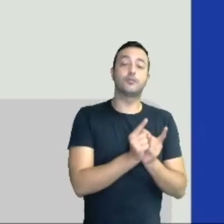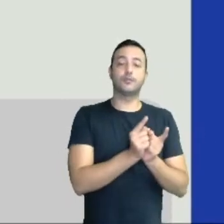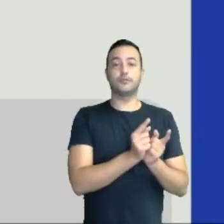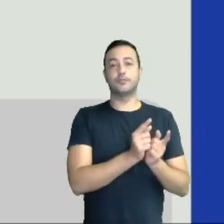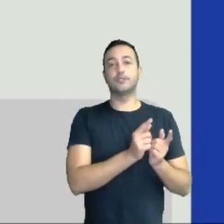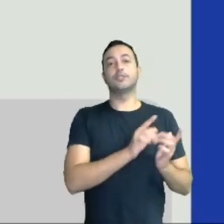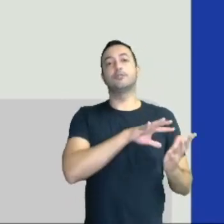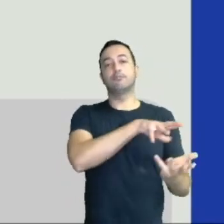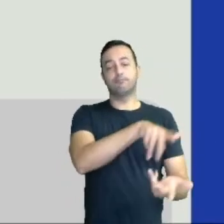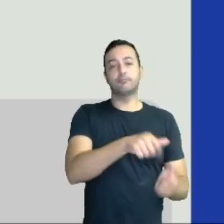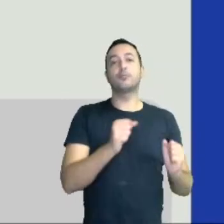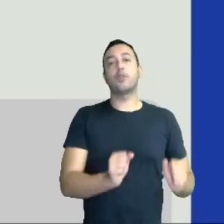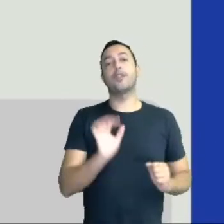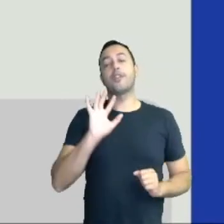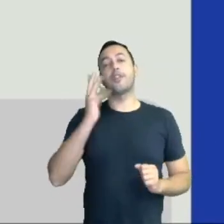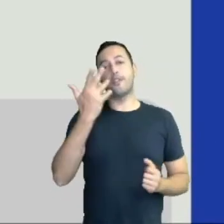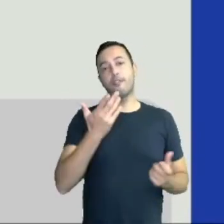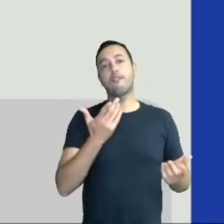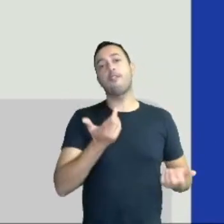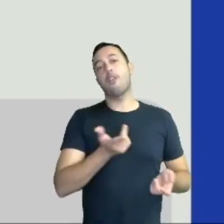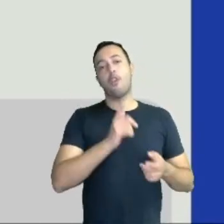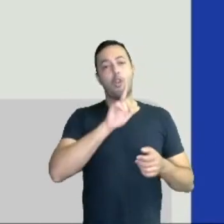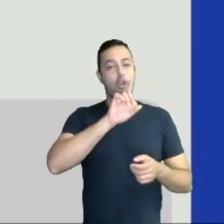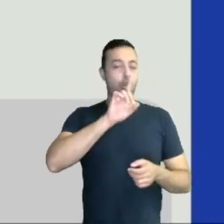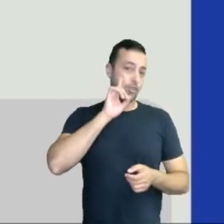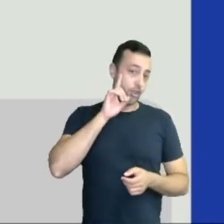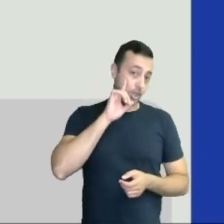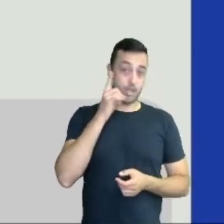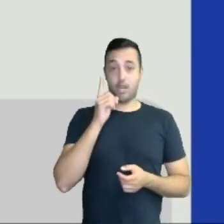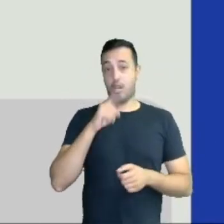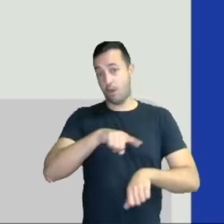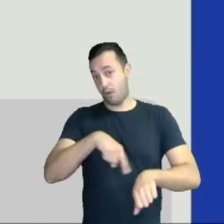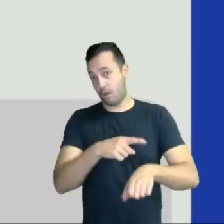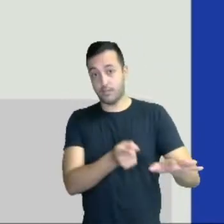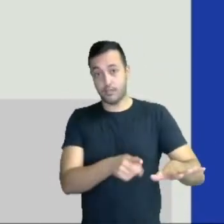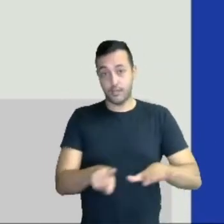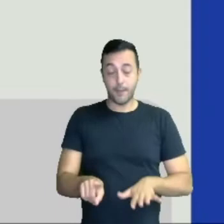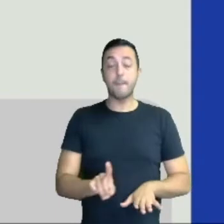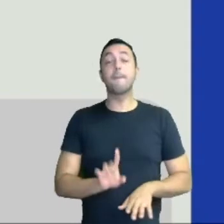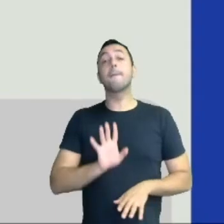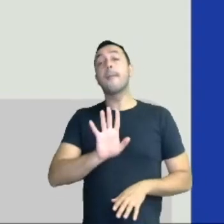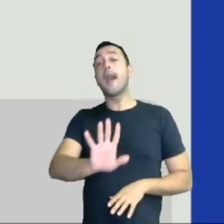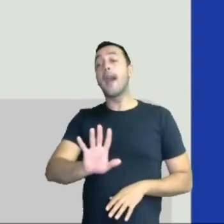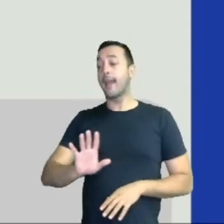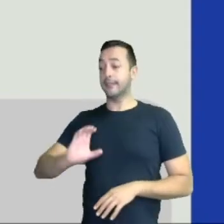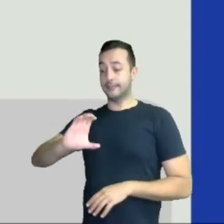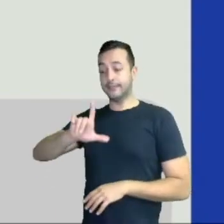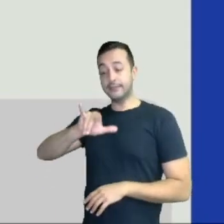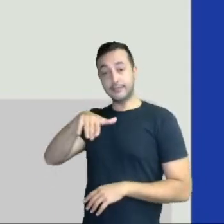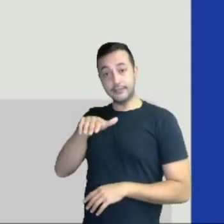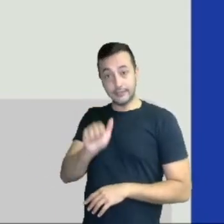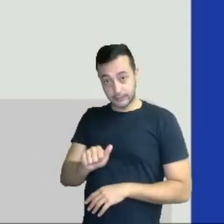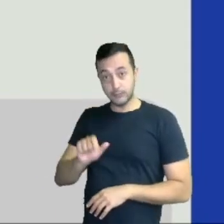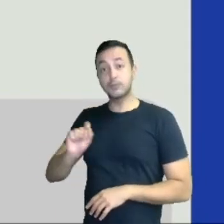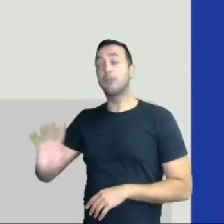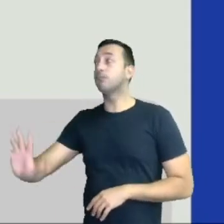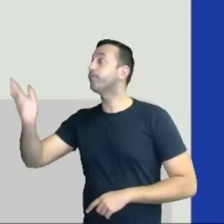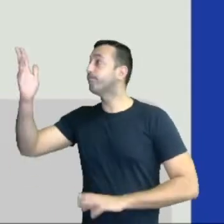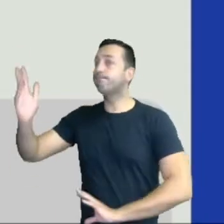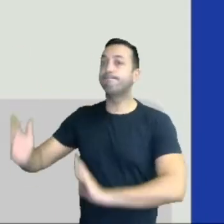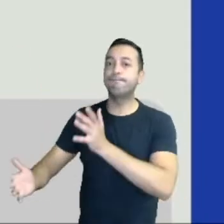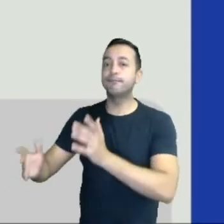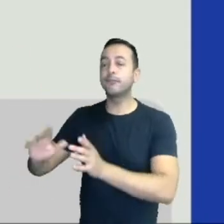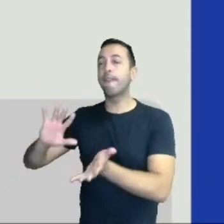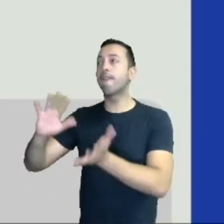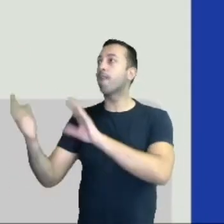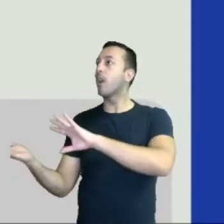atmosfera, que pode ser definido em escala, horas, dias ou semanas. E o clima se refere à média de variação do